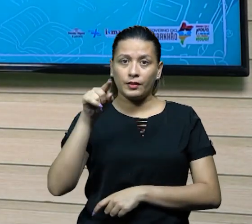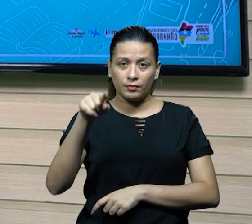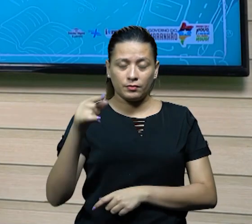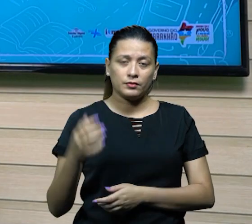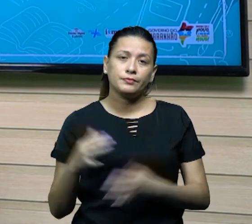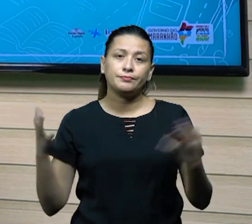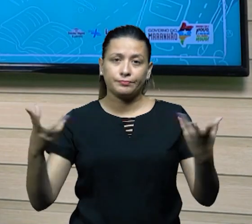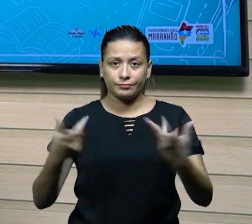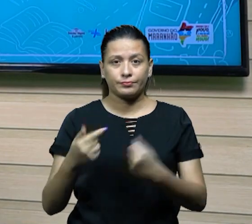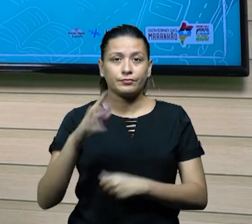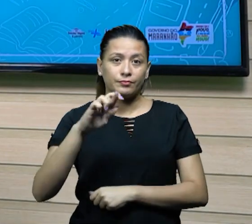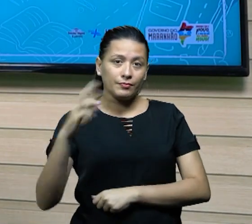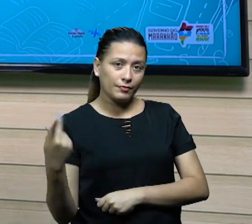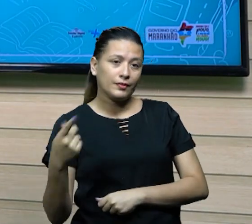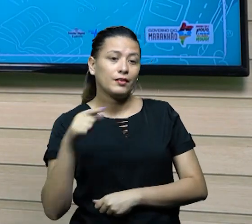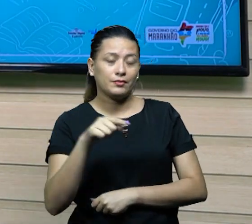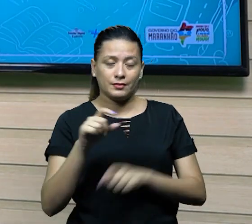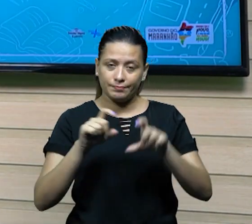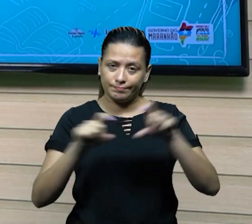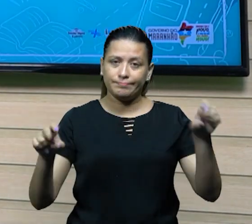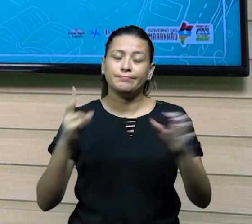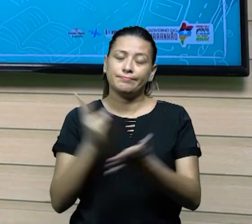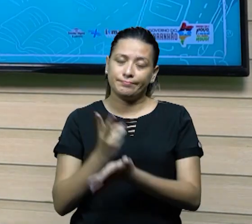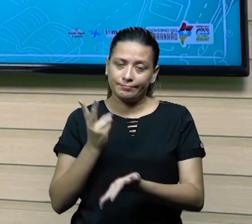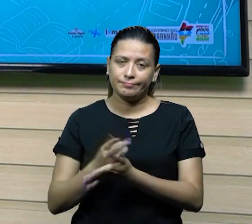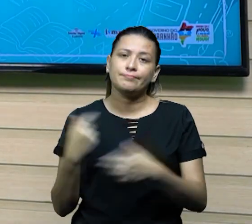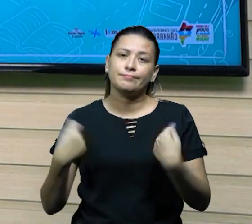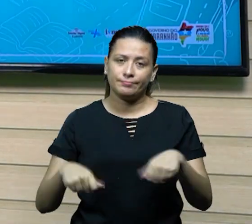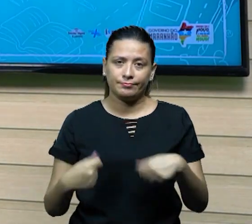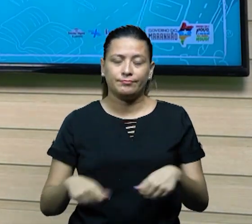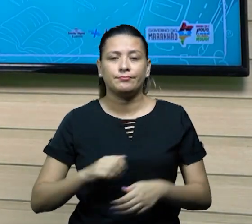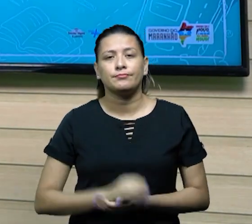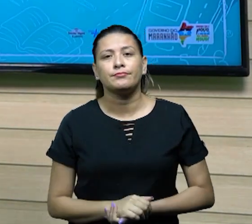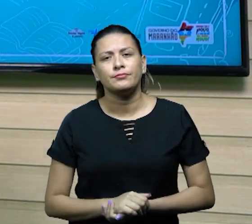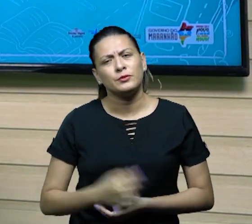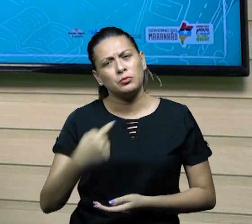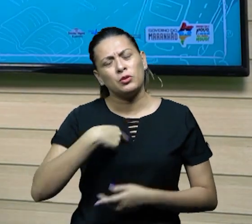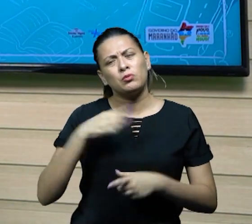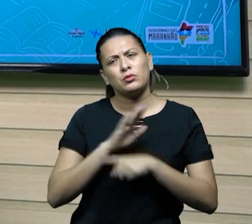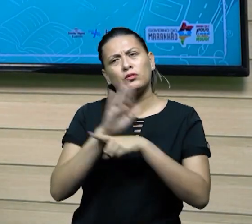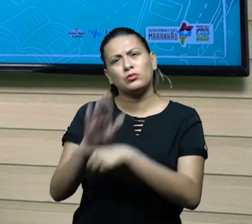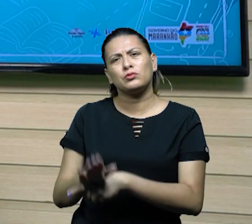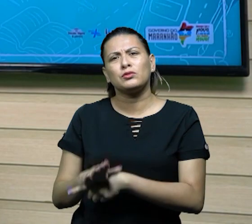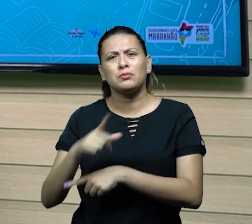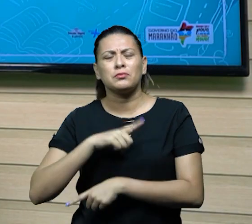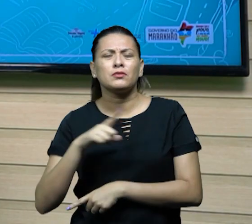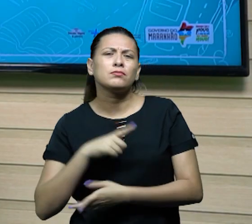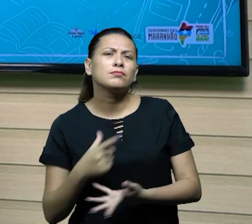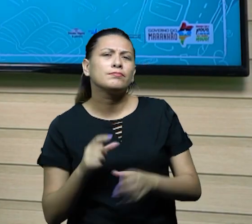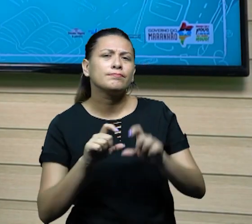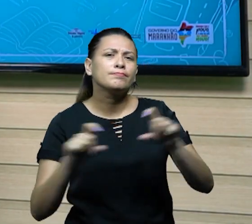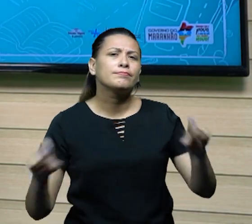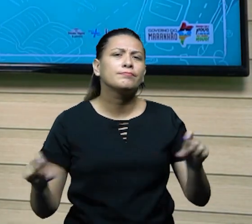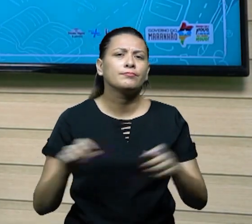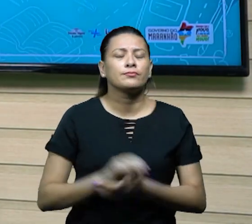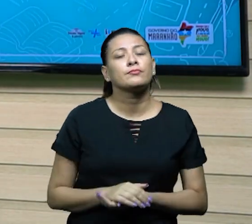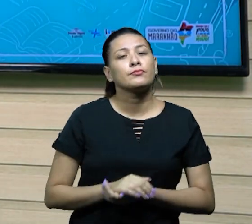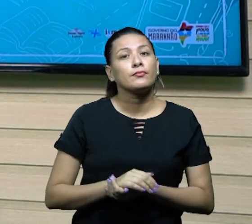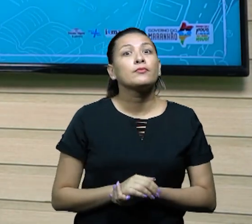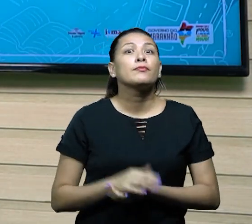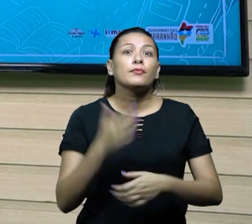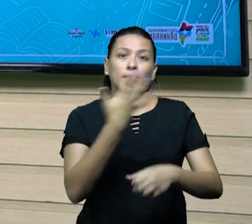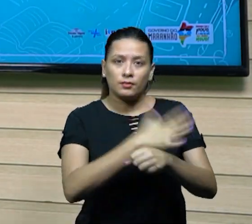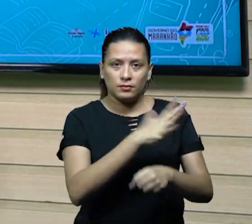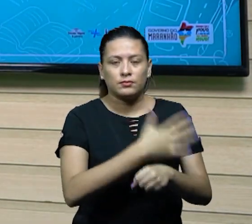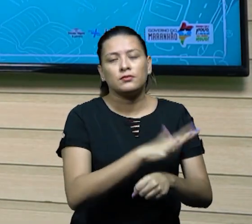quem vai querer se aperfeiçoar mais no RH, não vai ter como sair dela. Desenvolvimento de competências. E como é que eu contribuo para desenvolver